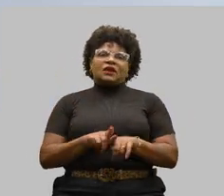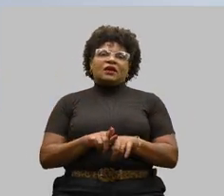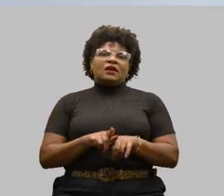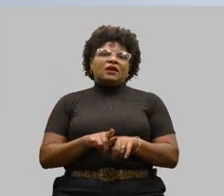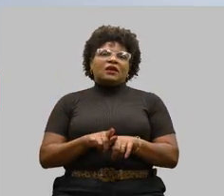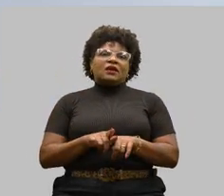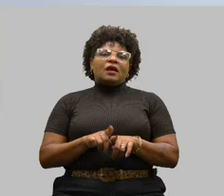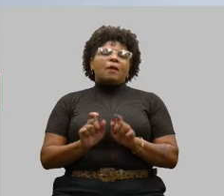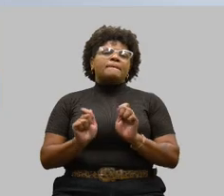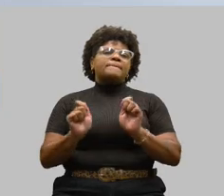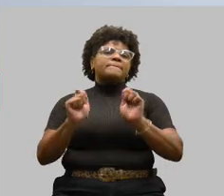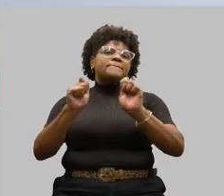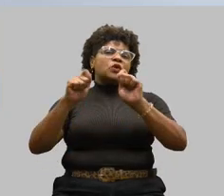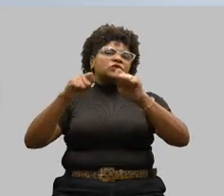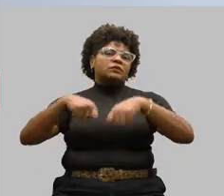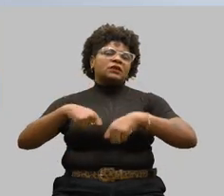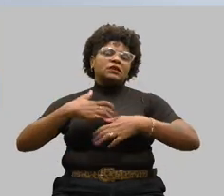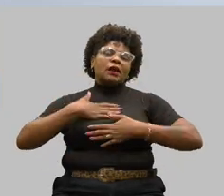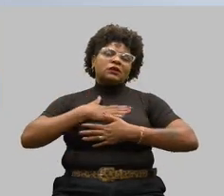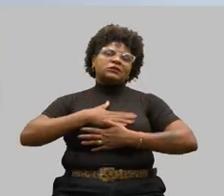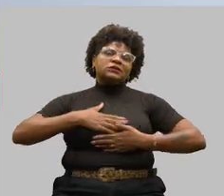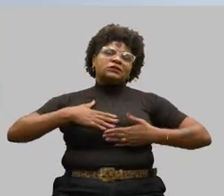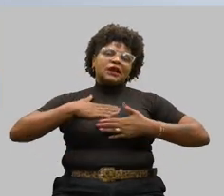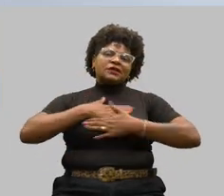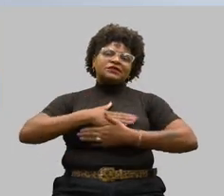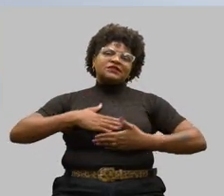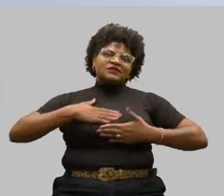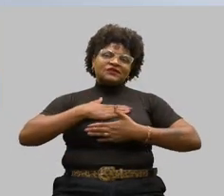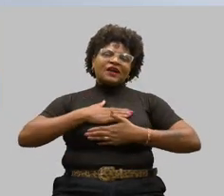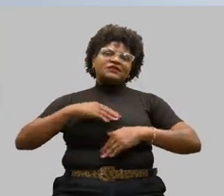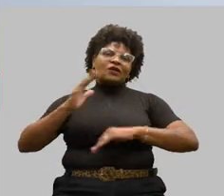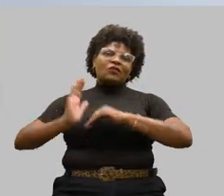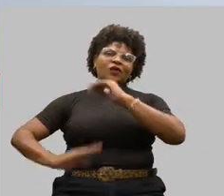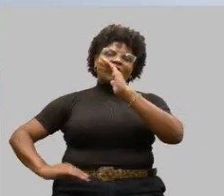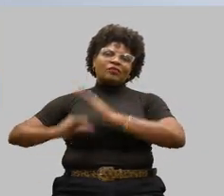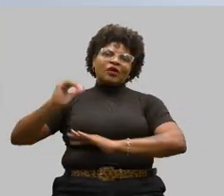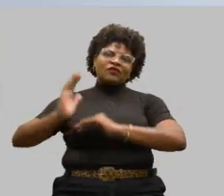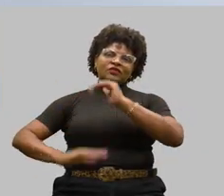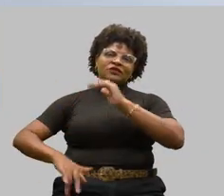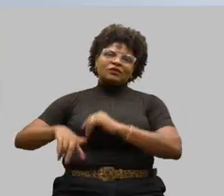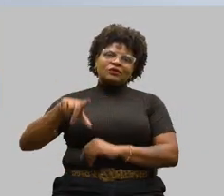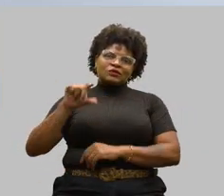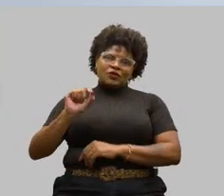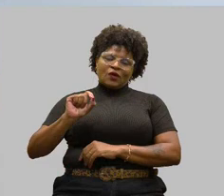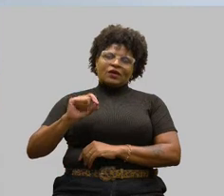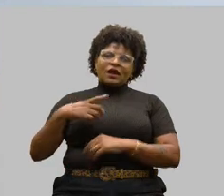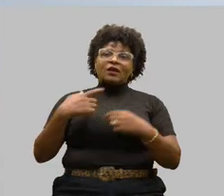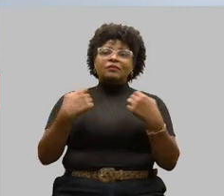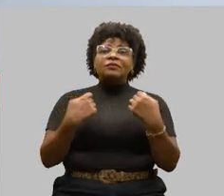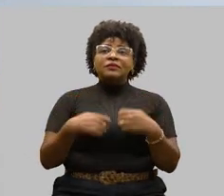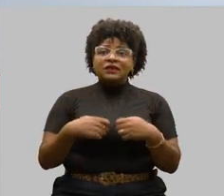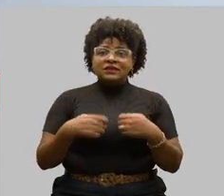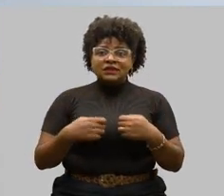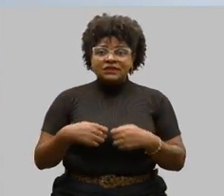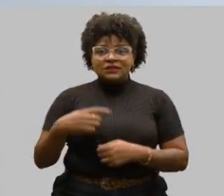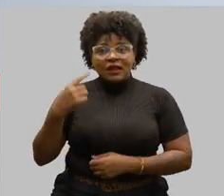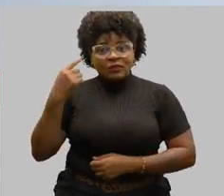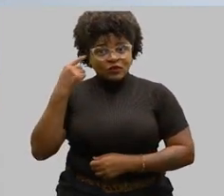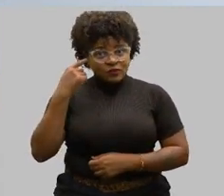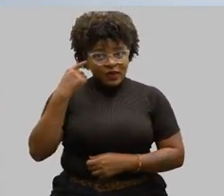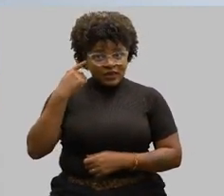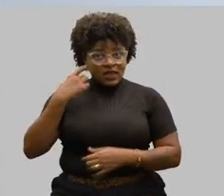a possibilidade da satisfação com a sua carreira escolhida então nós precisamos não só pensar na